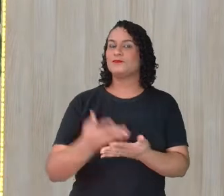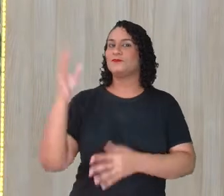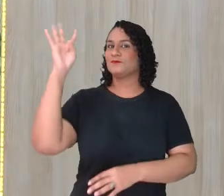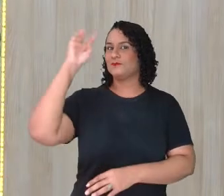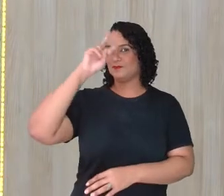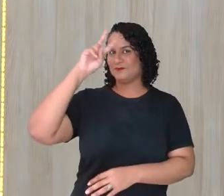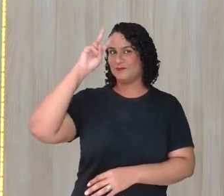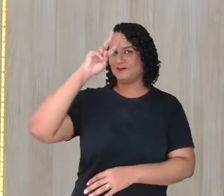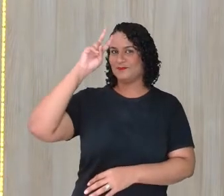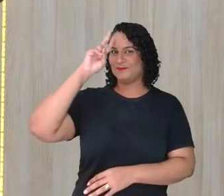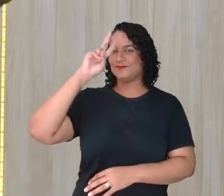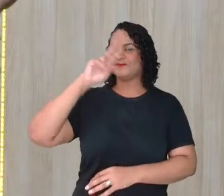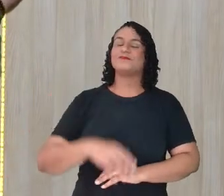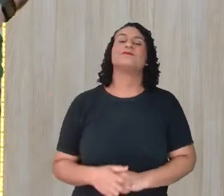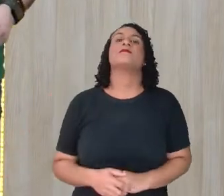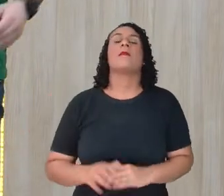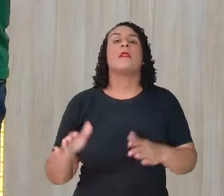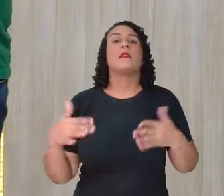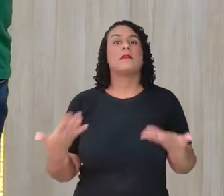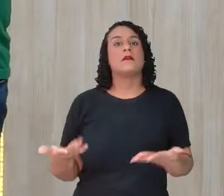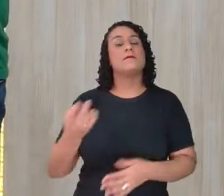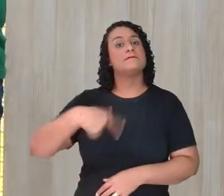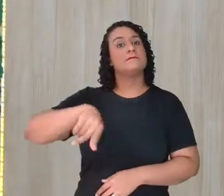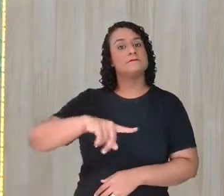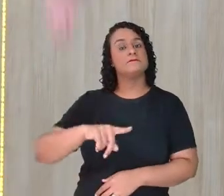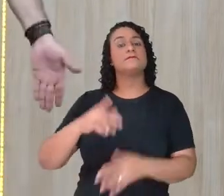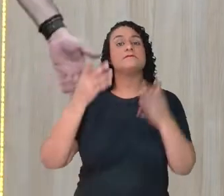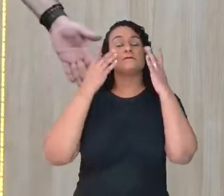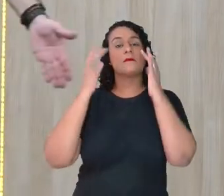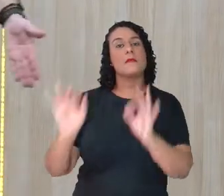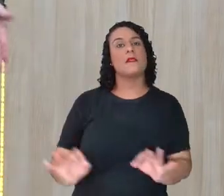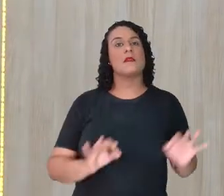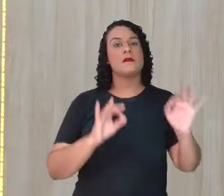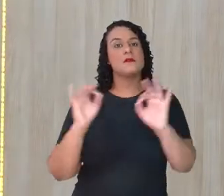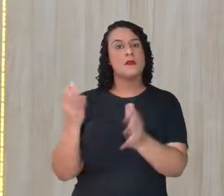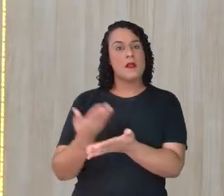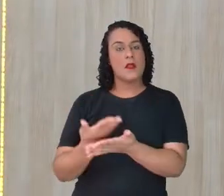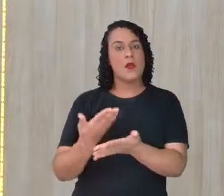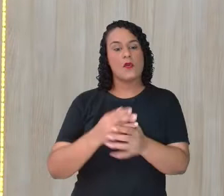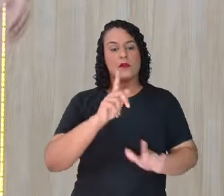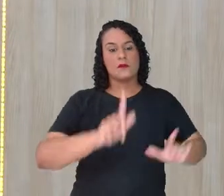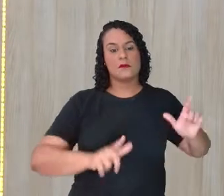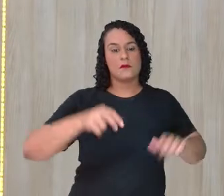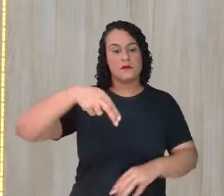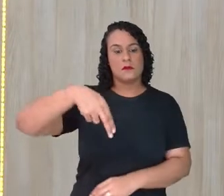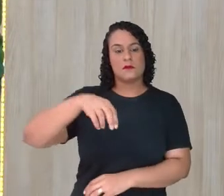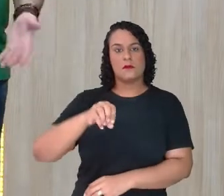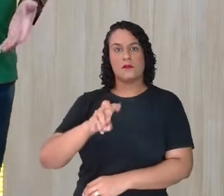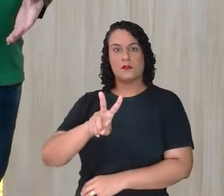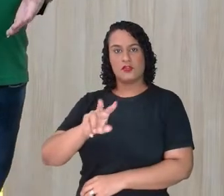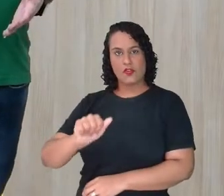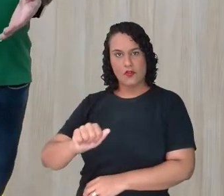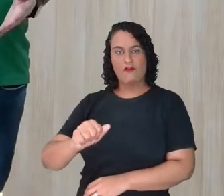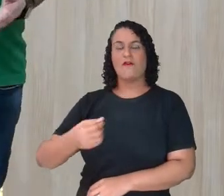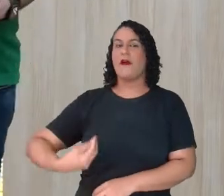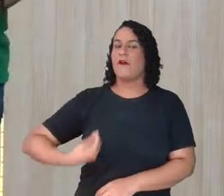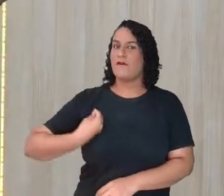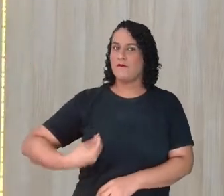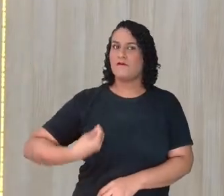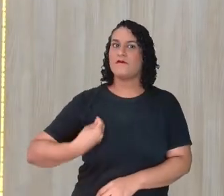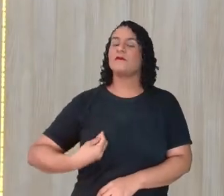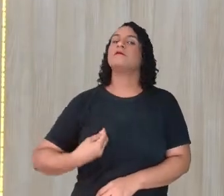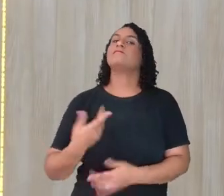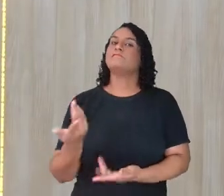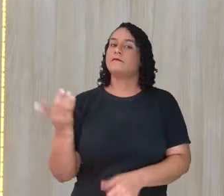história. Lembrando, vocês podem assistir essa aula agora ao vivo pela TV Nova. Essa aula vai ser reprisada à